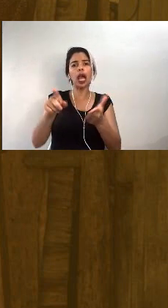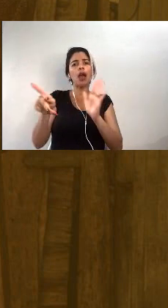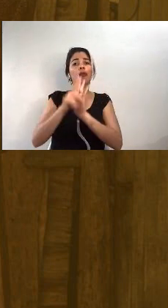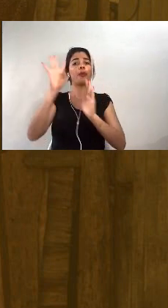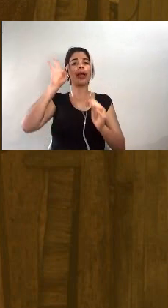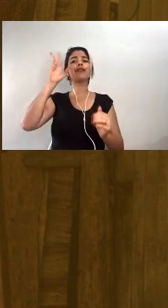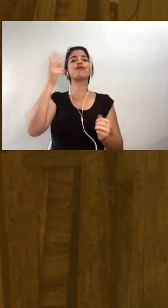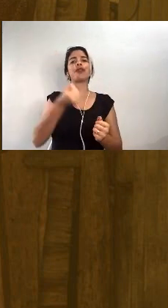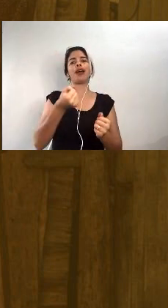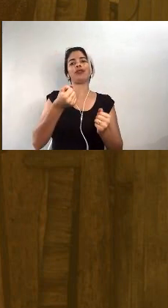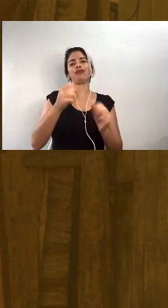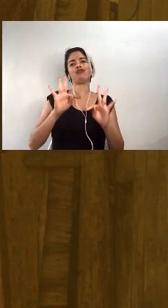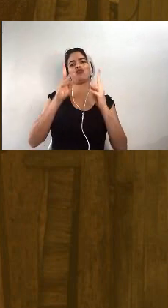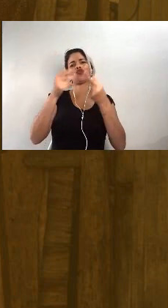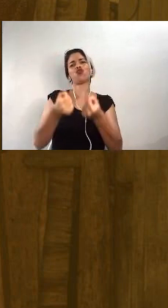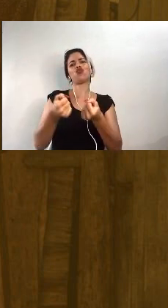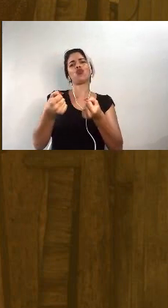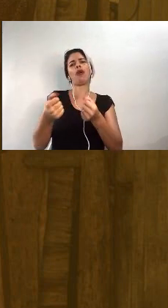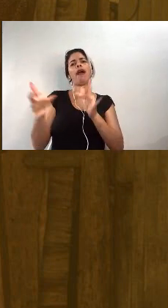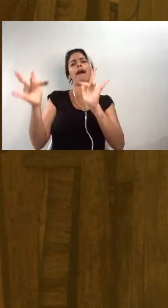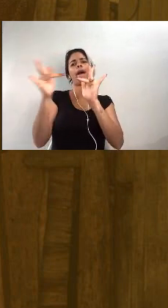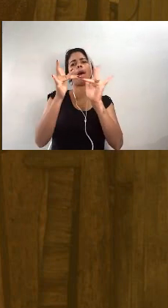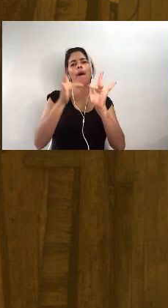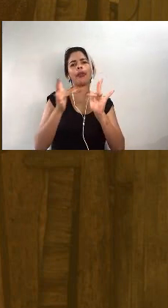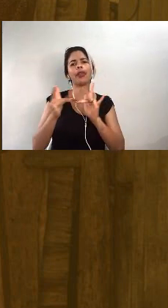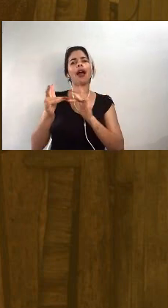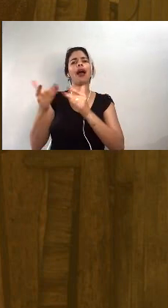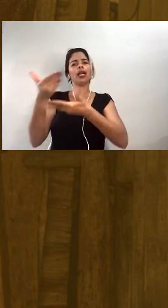essas interlocuções, né? Então, eu